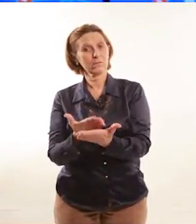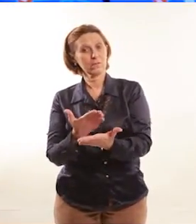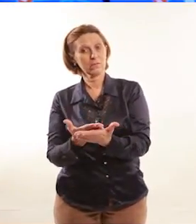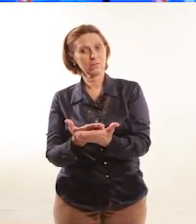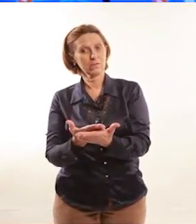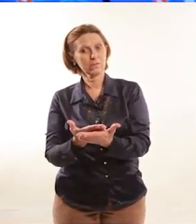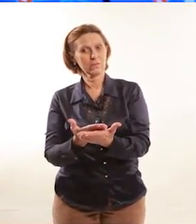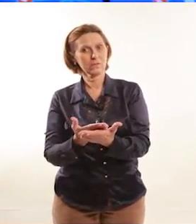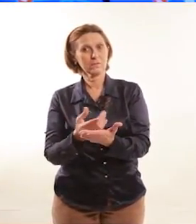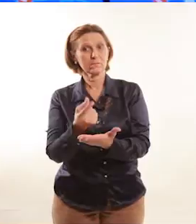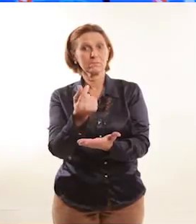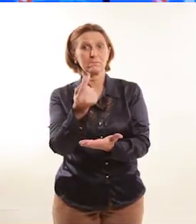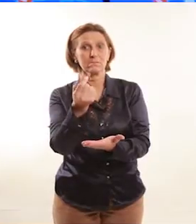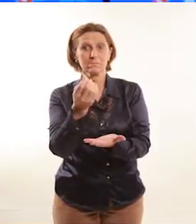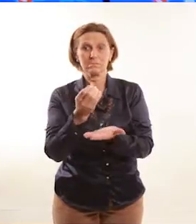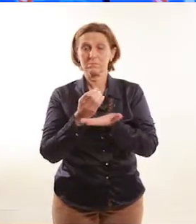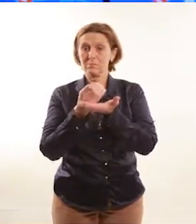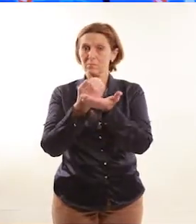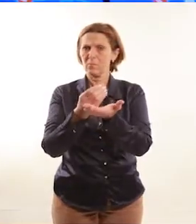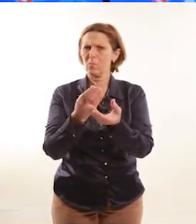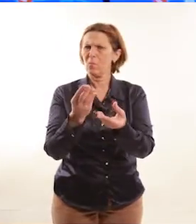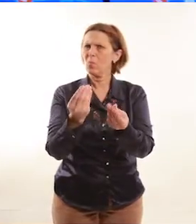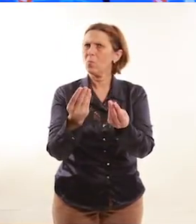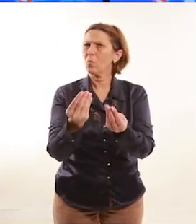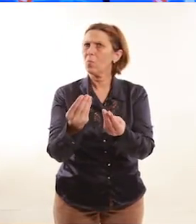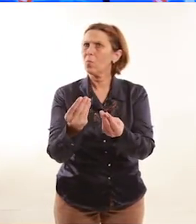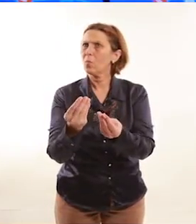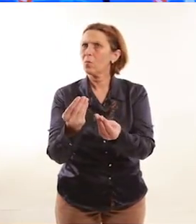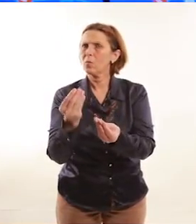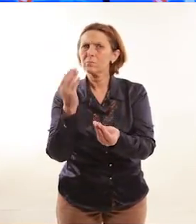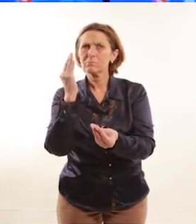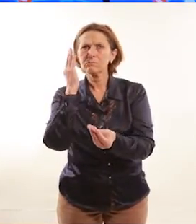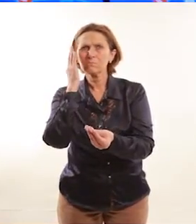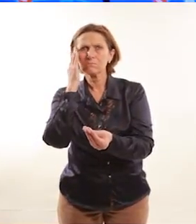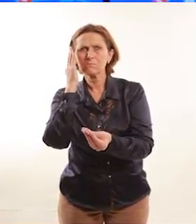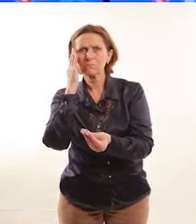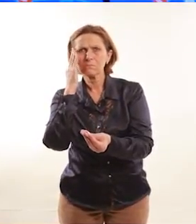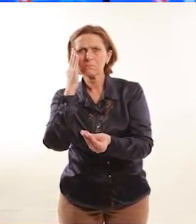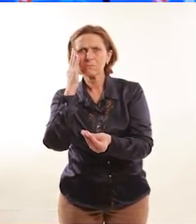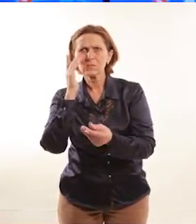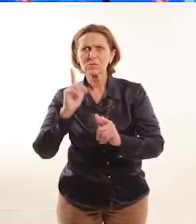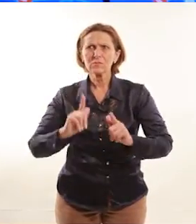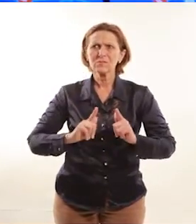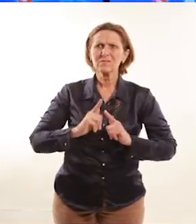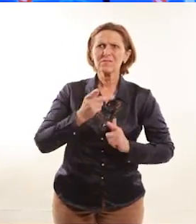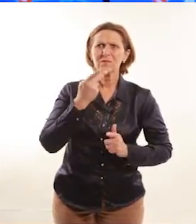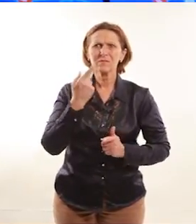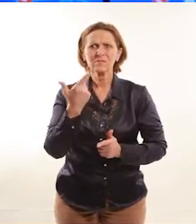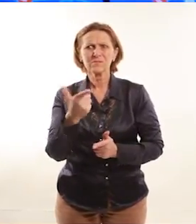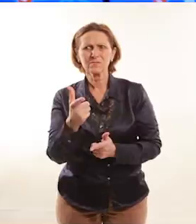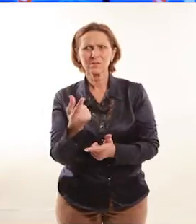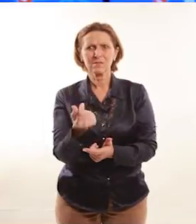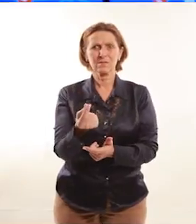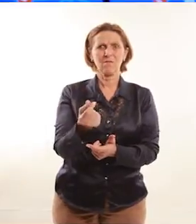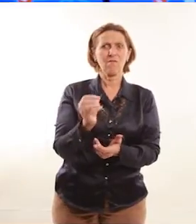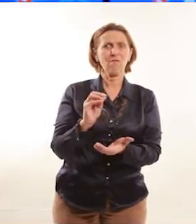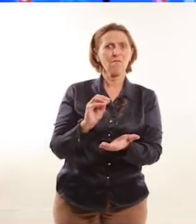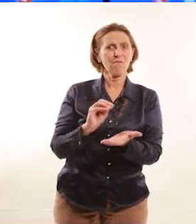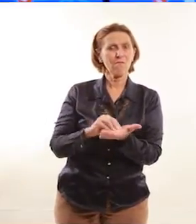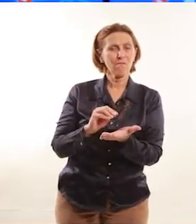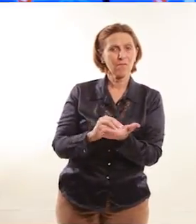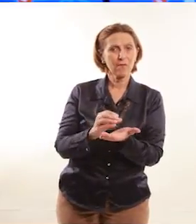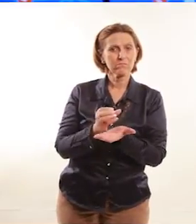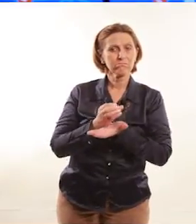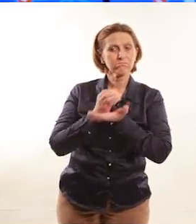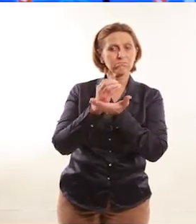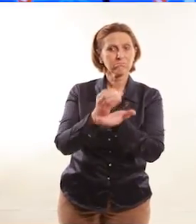trabalhar a questão dos recursos. Muito se ouve falar, muitos gestores falam que não tem recurso, falta orçamento.